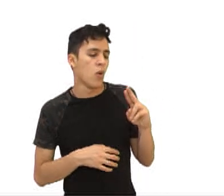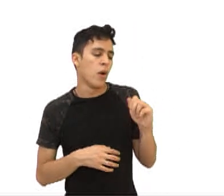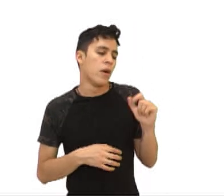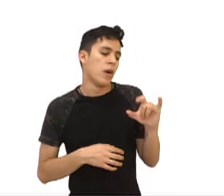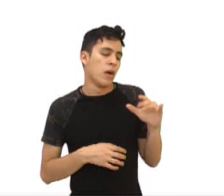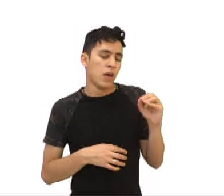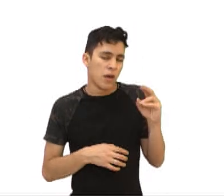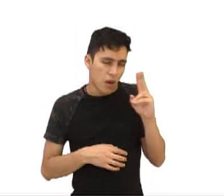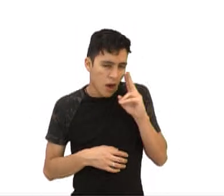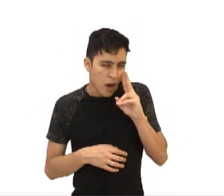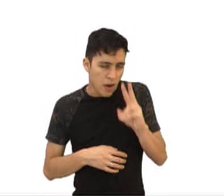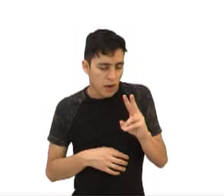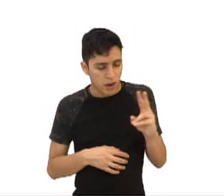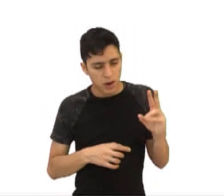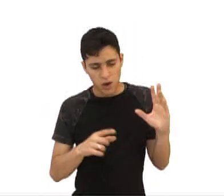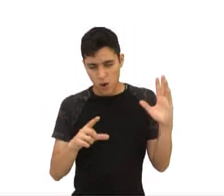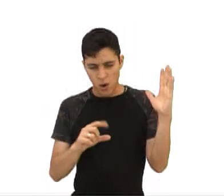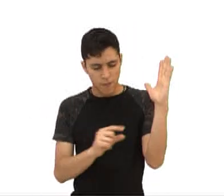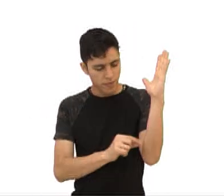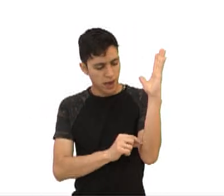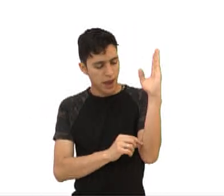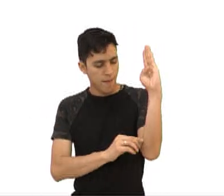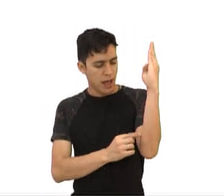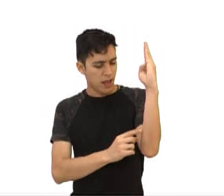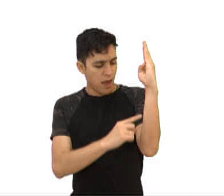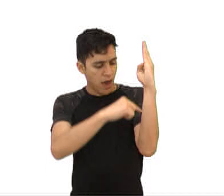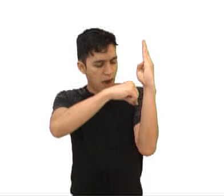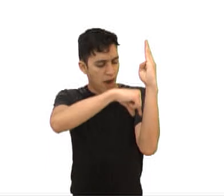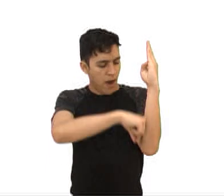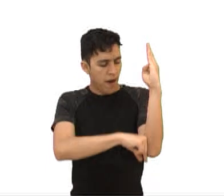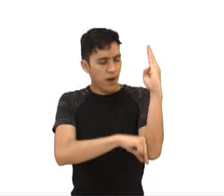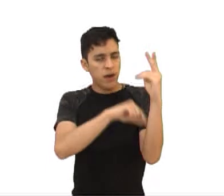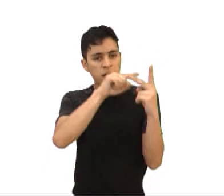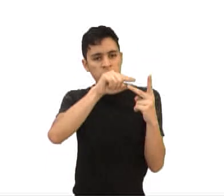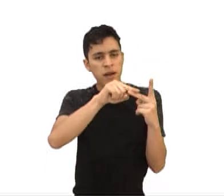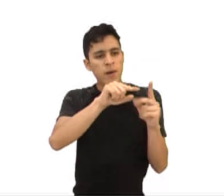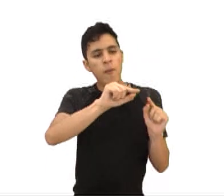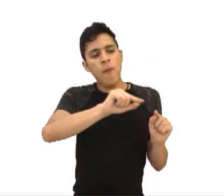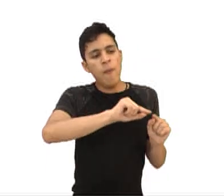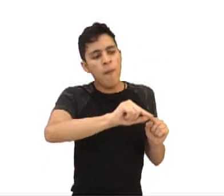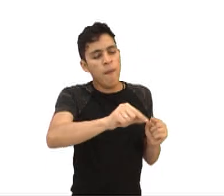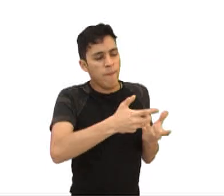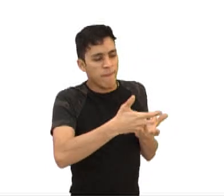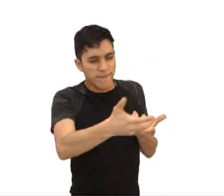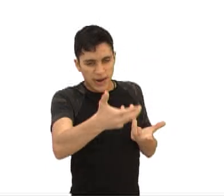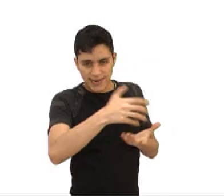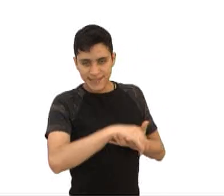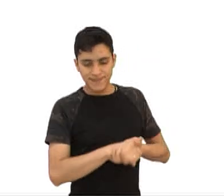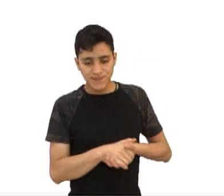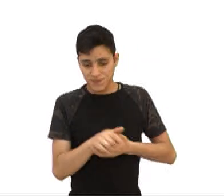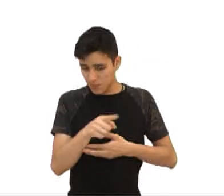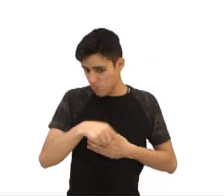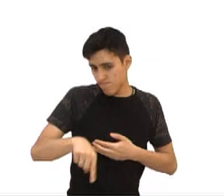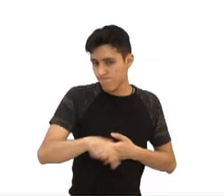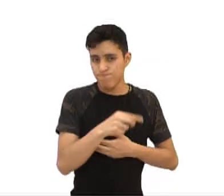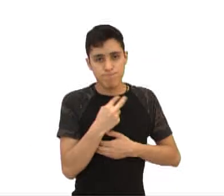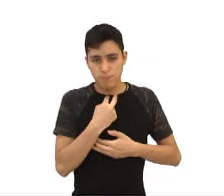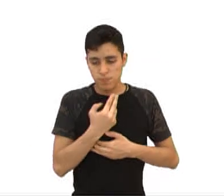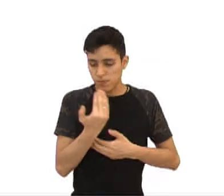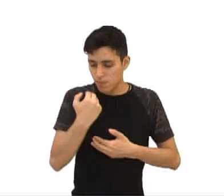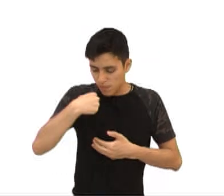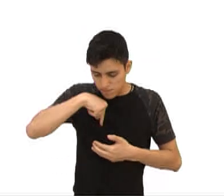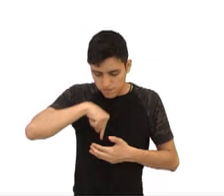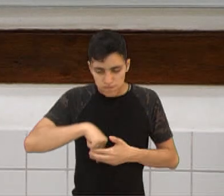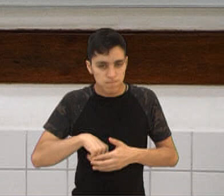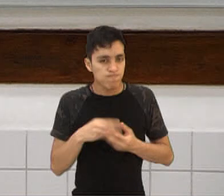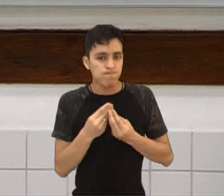se alimentam ou de madeira, né? Ou de plantas. Então, eles se alimentam de celulose e eles não têm essa capacidade de digerir a celulose. Como